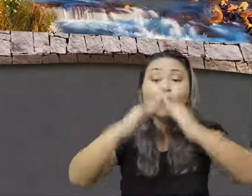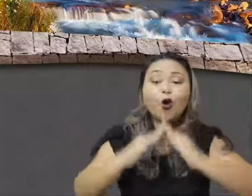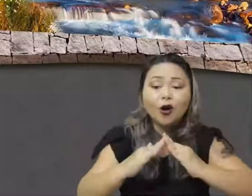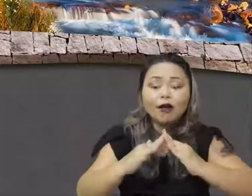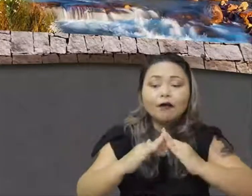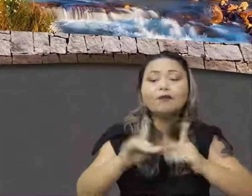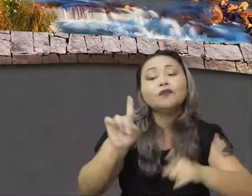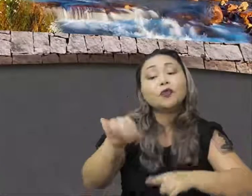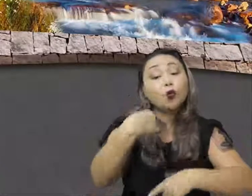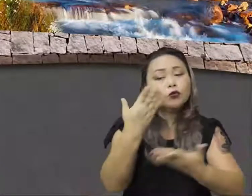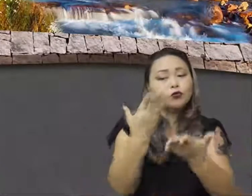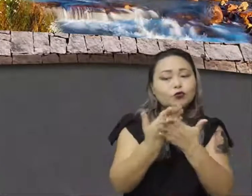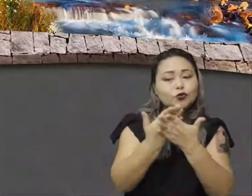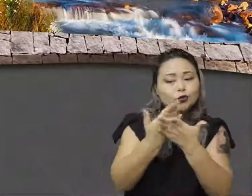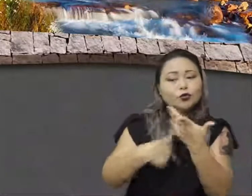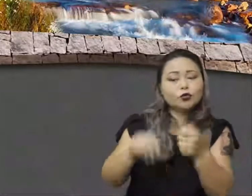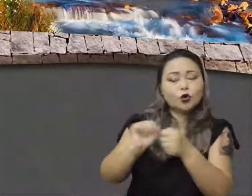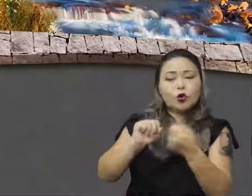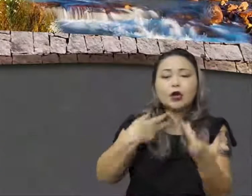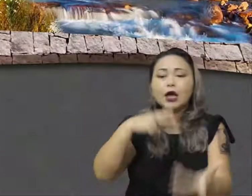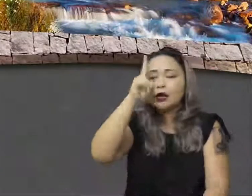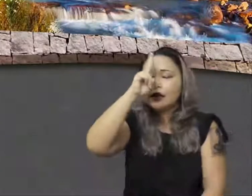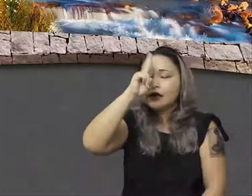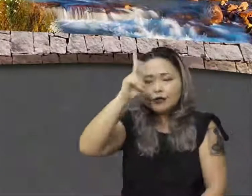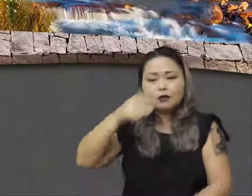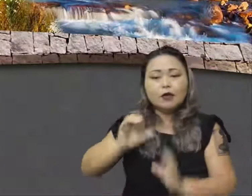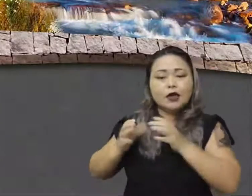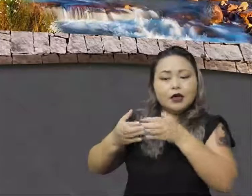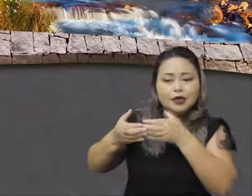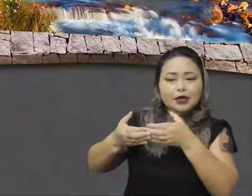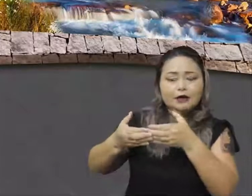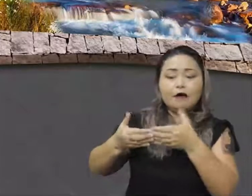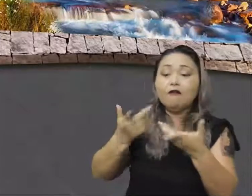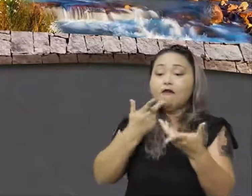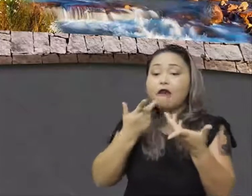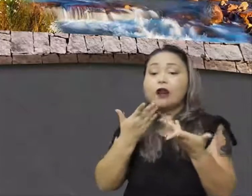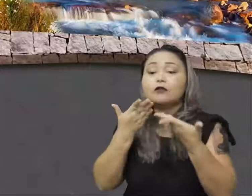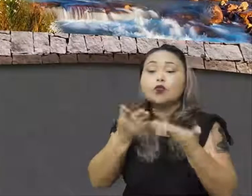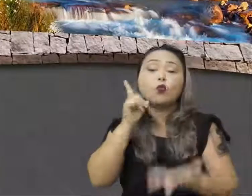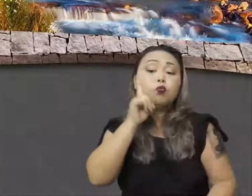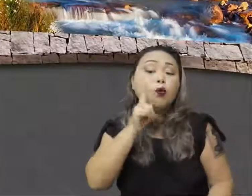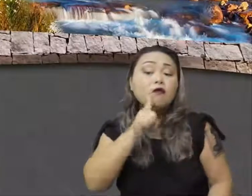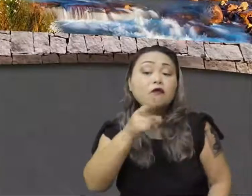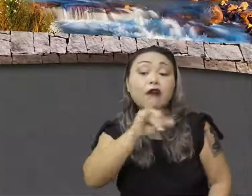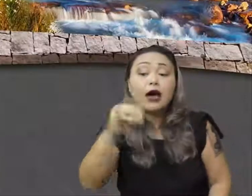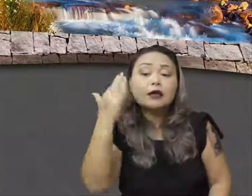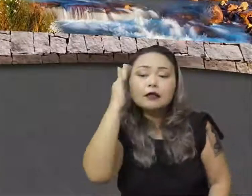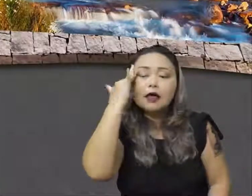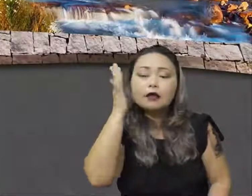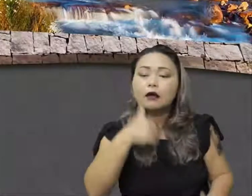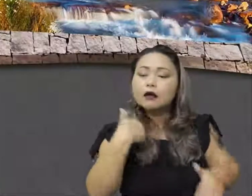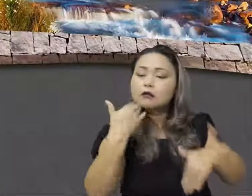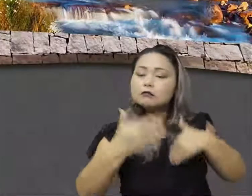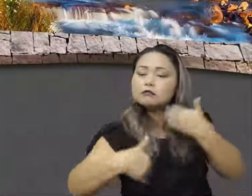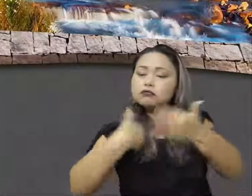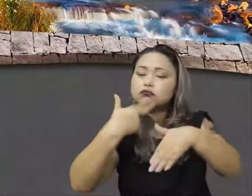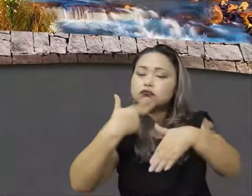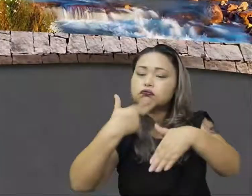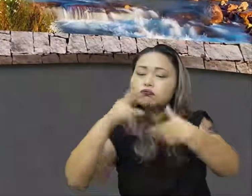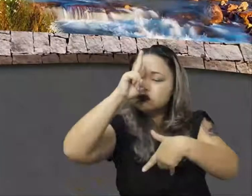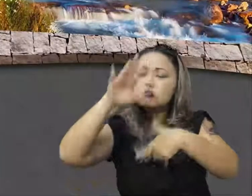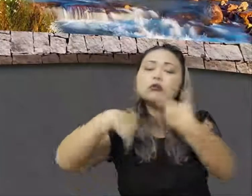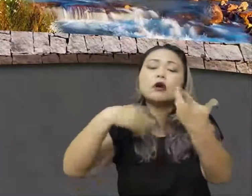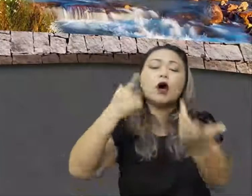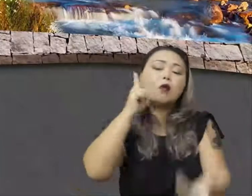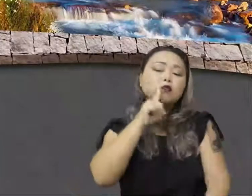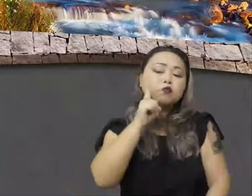equipe maravilhosa de história, falando sobre os Estados Unidos, você vai entender também o processo histórico dos Estados